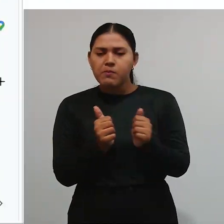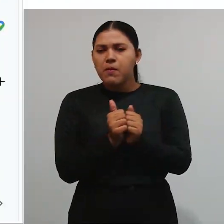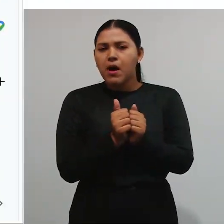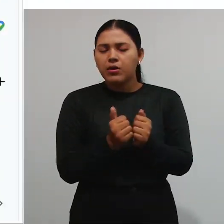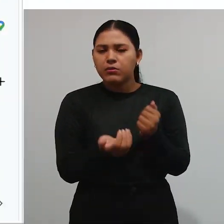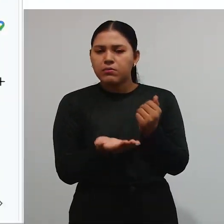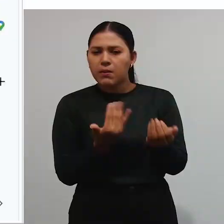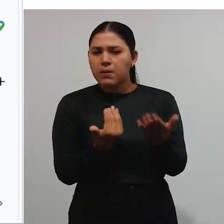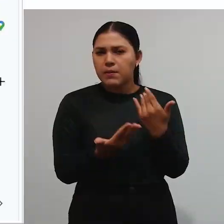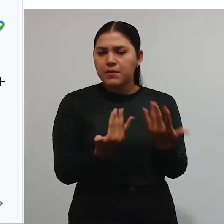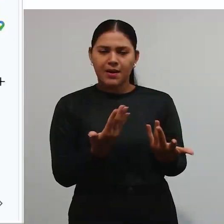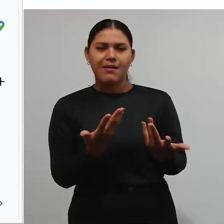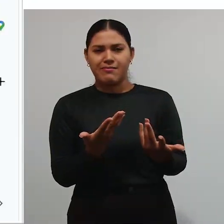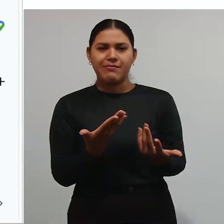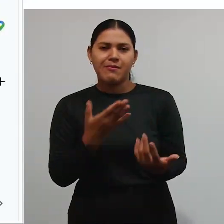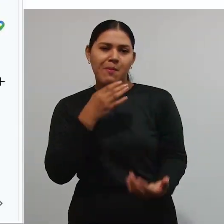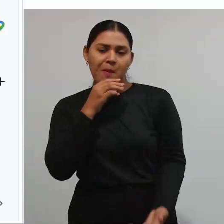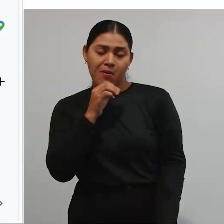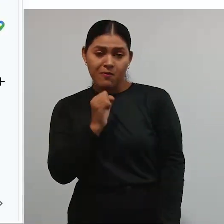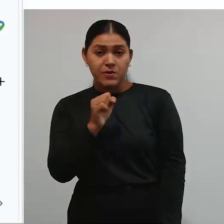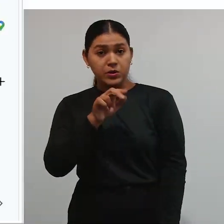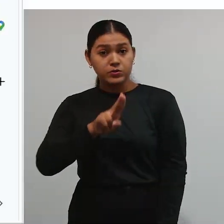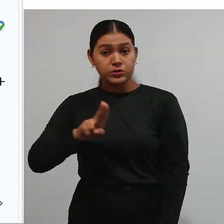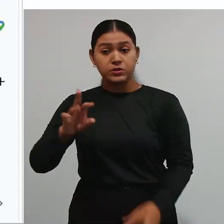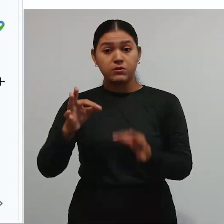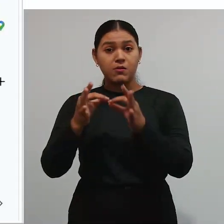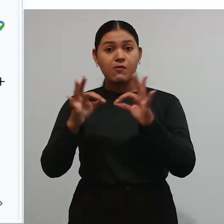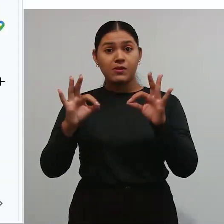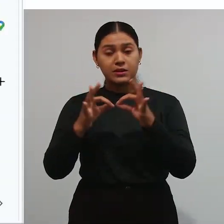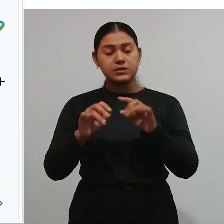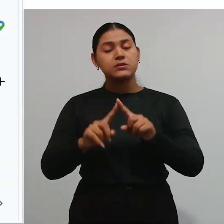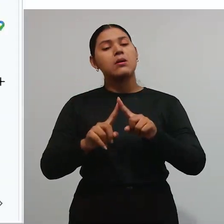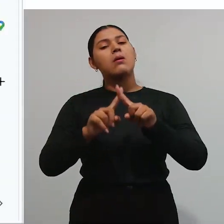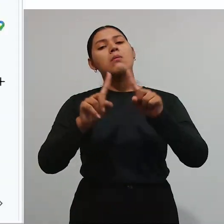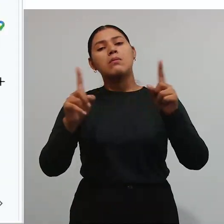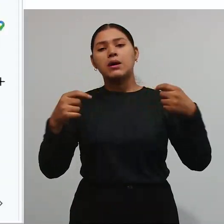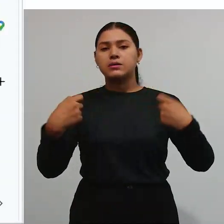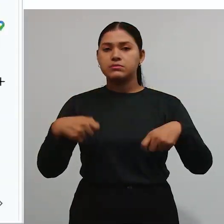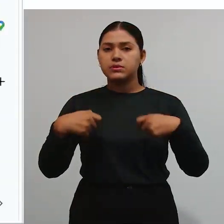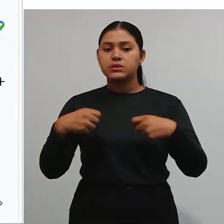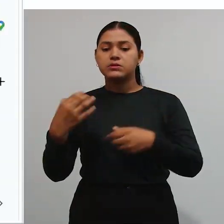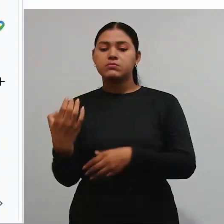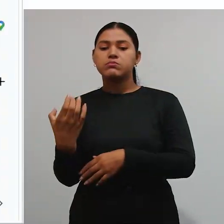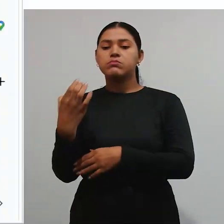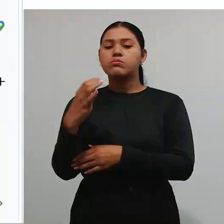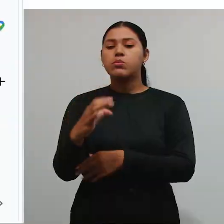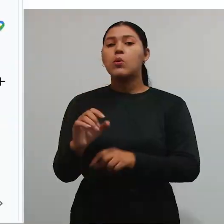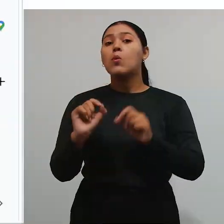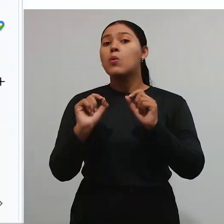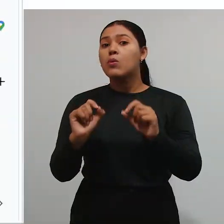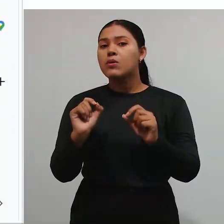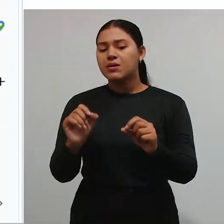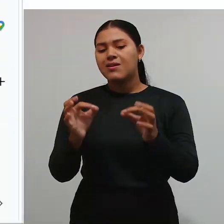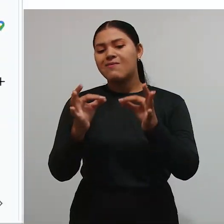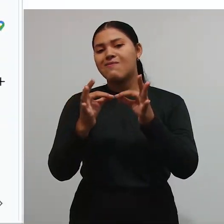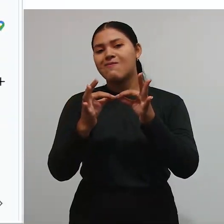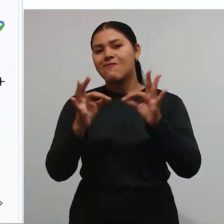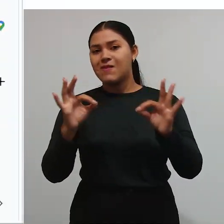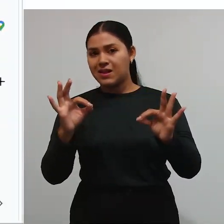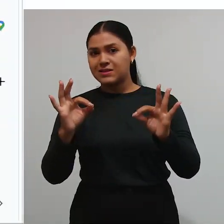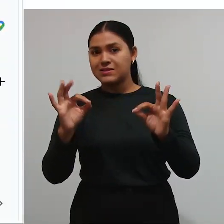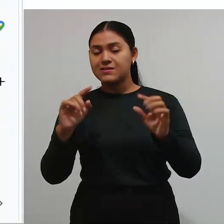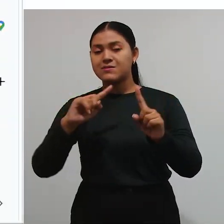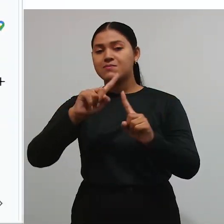mas eu continuo tendo que colocar o ano e a página ao final, tá? Eu só tiro ele do parênteses para eu poder conversar com